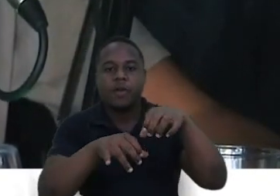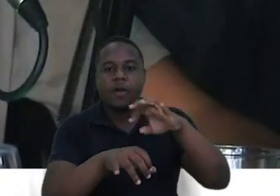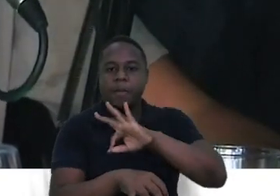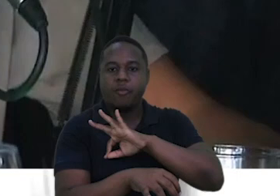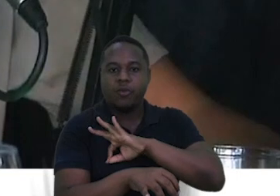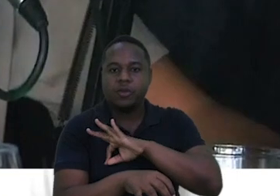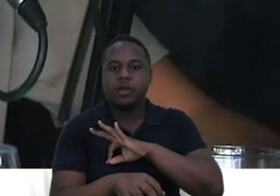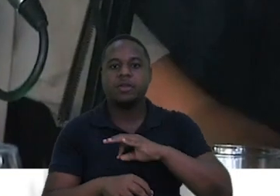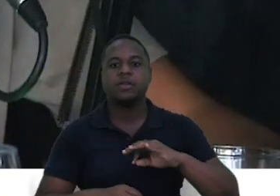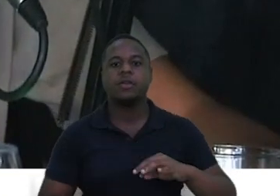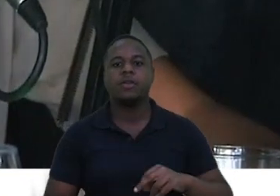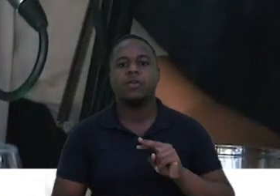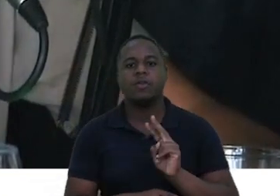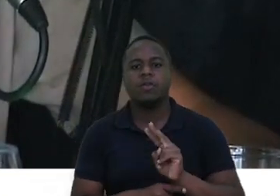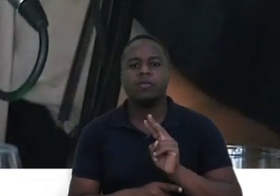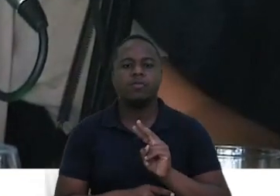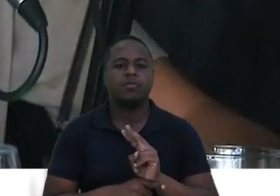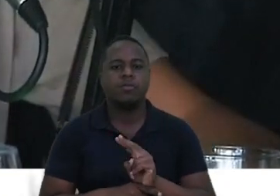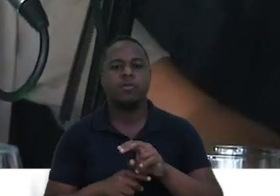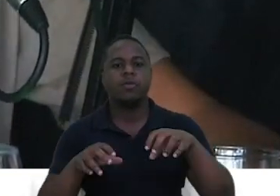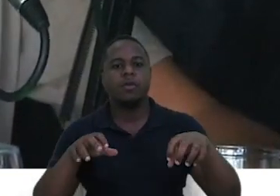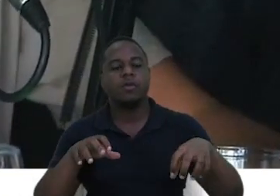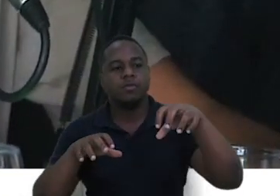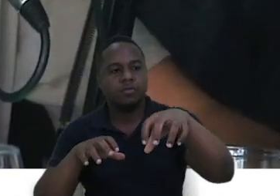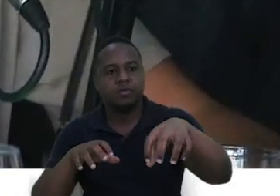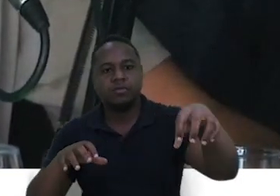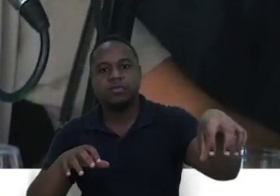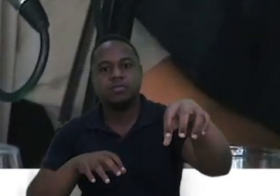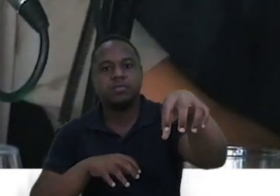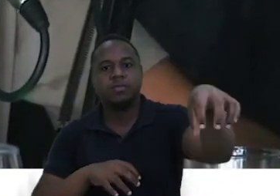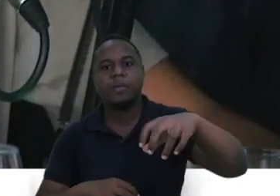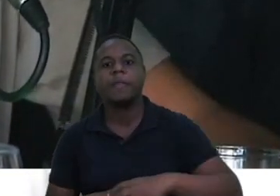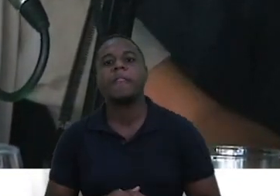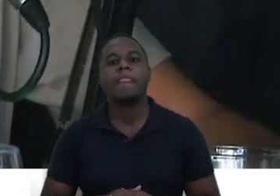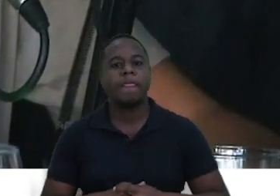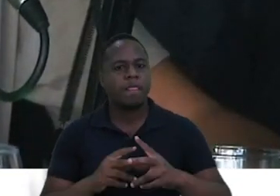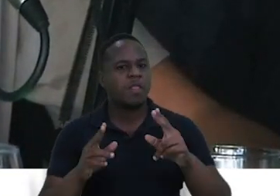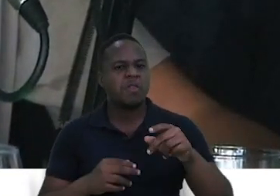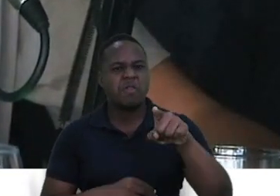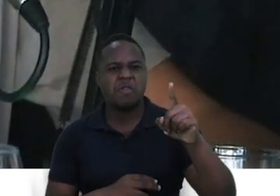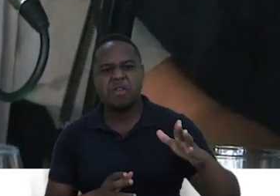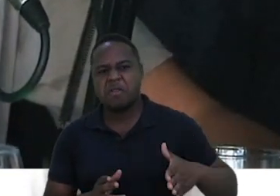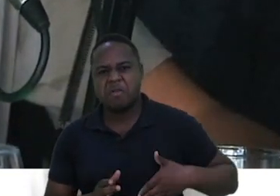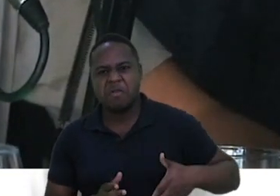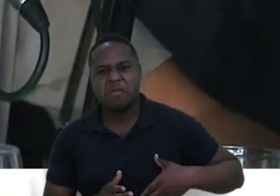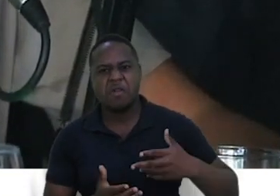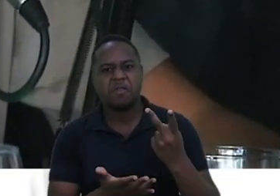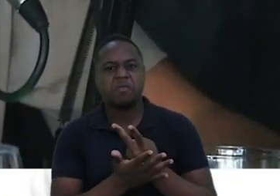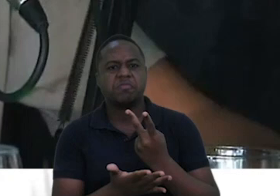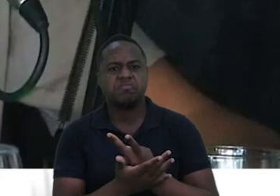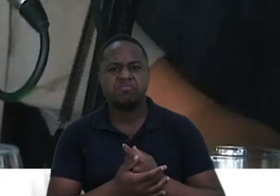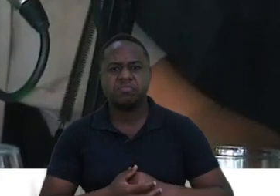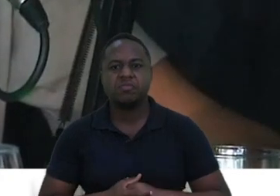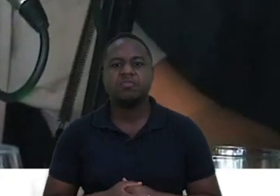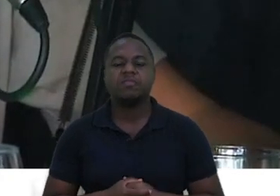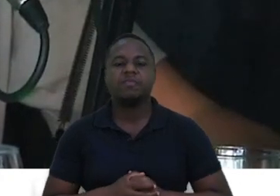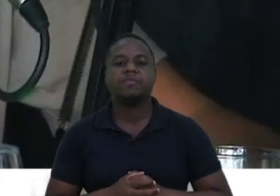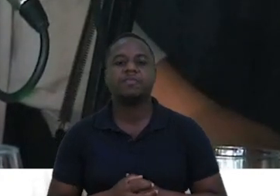descia, tinha 2 policiais me aguardando. Então, tipo, foi... Marginalizado mesmo, total, né? Total, total. Mas, ao mesmo